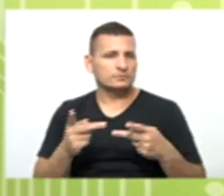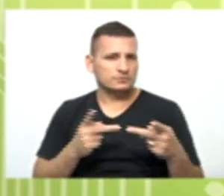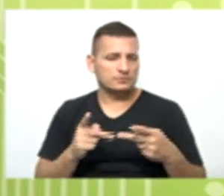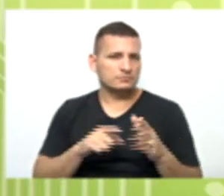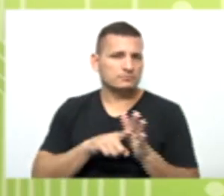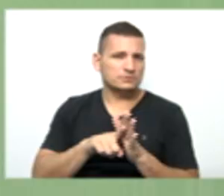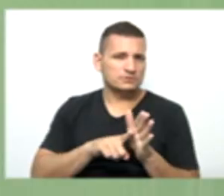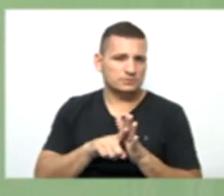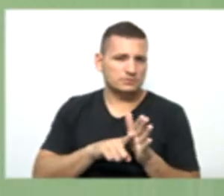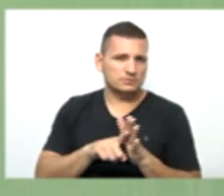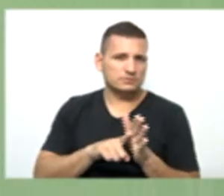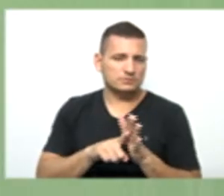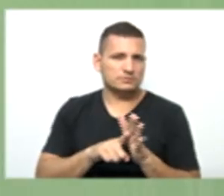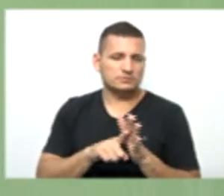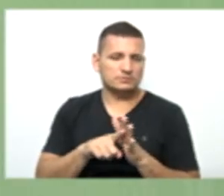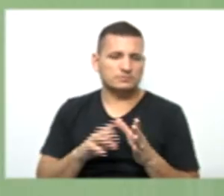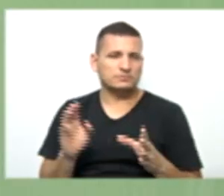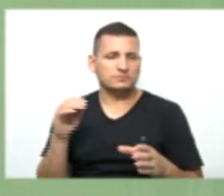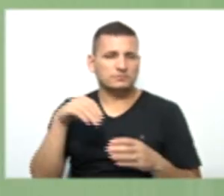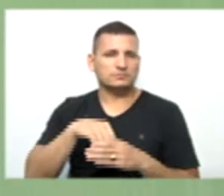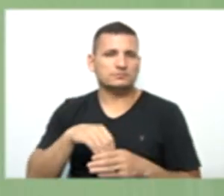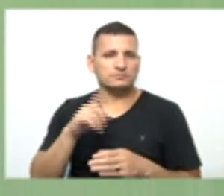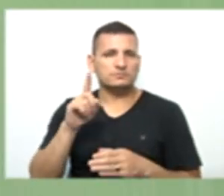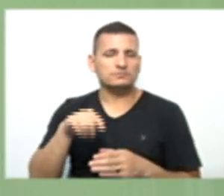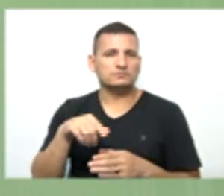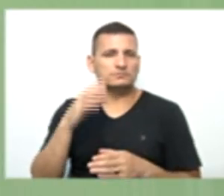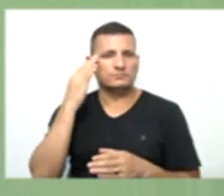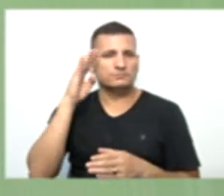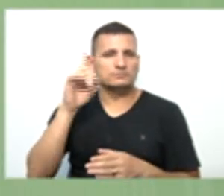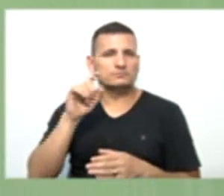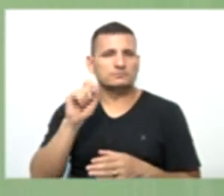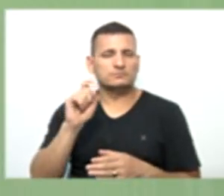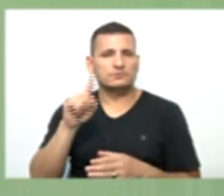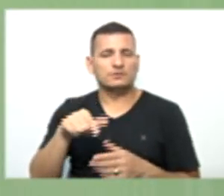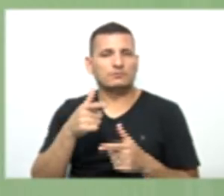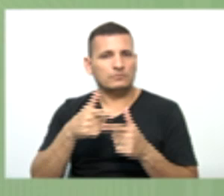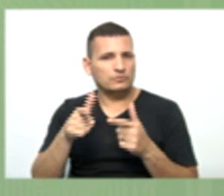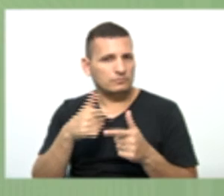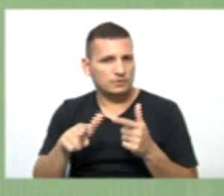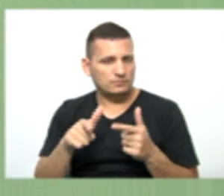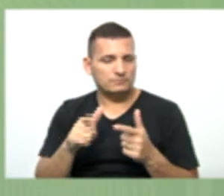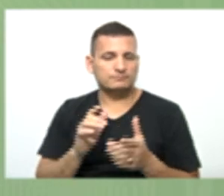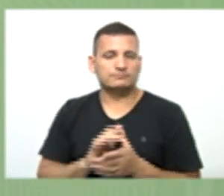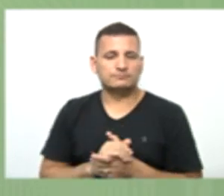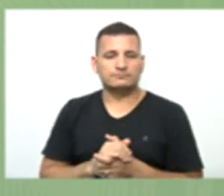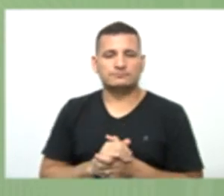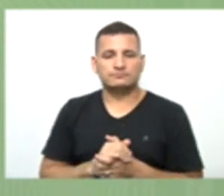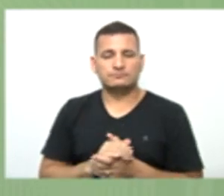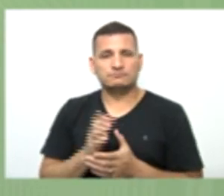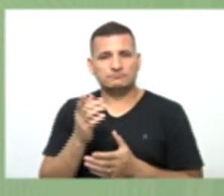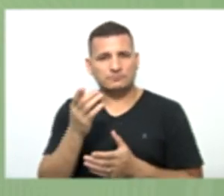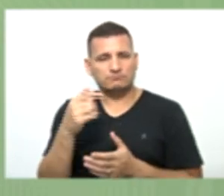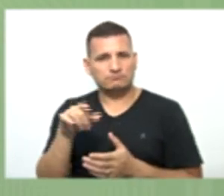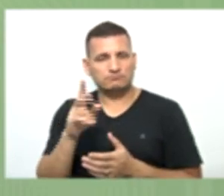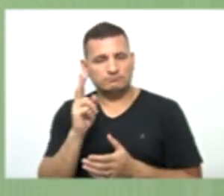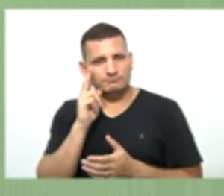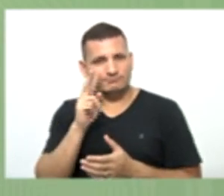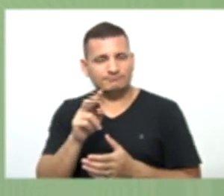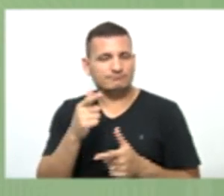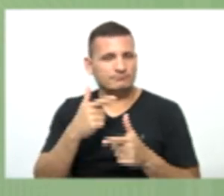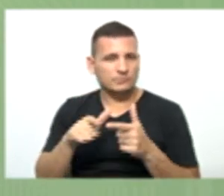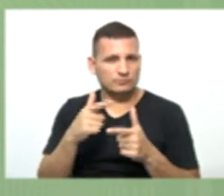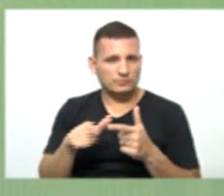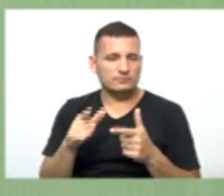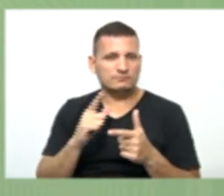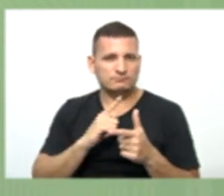de pesquisa é o problema. Então, você observa que o problema ele está bem aqui no centro da nossa